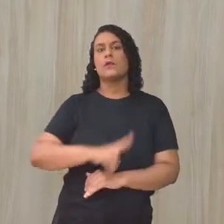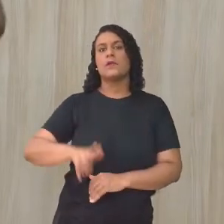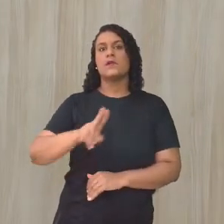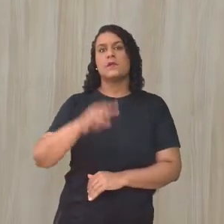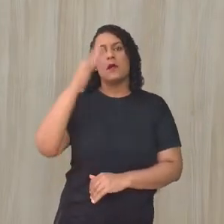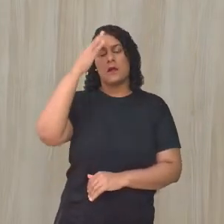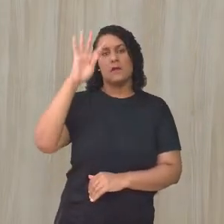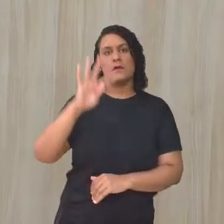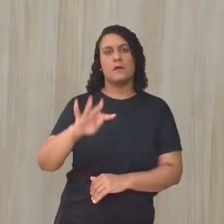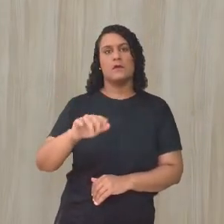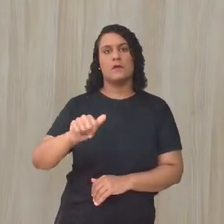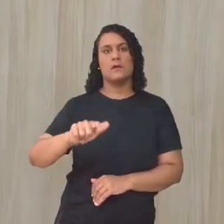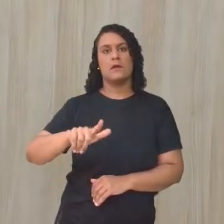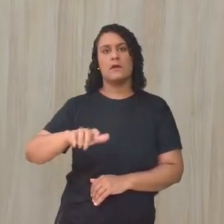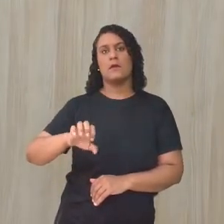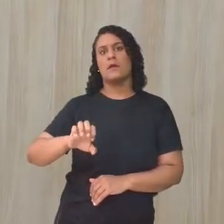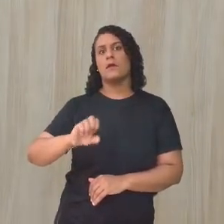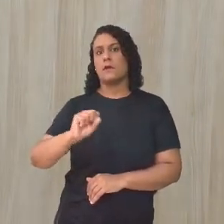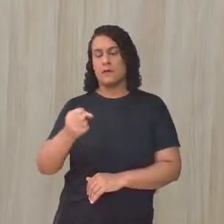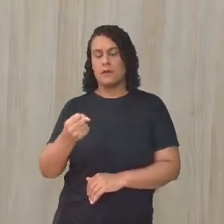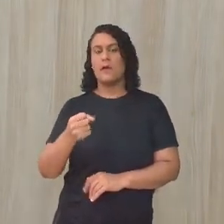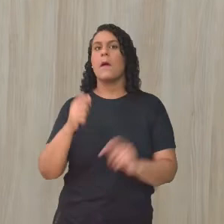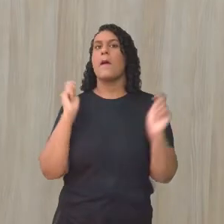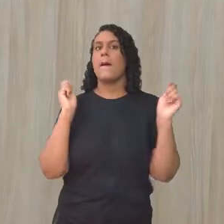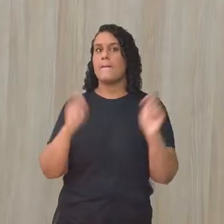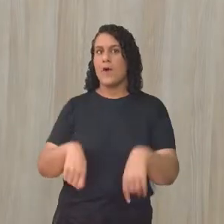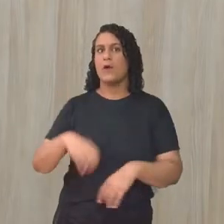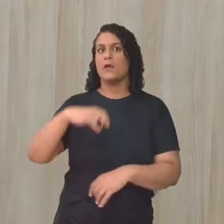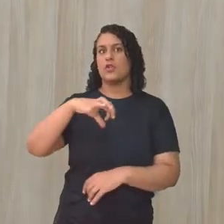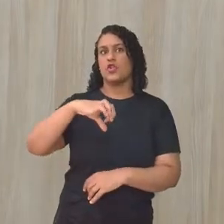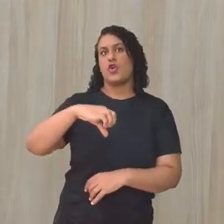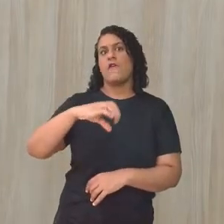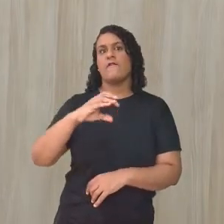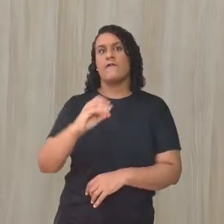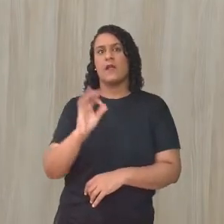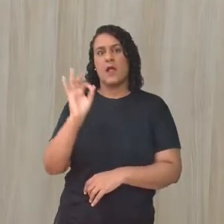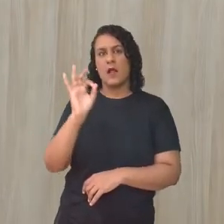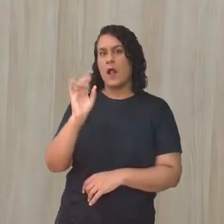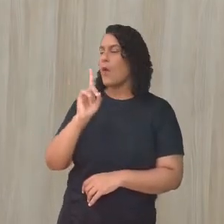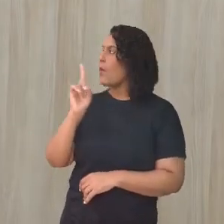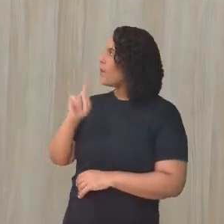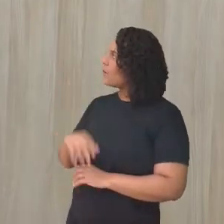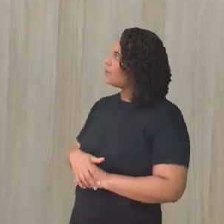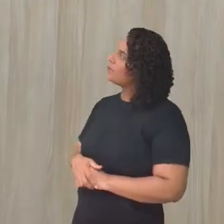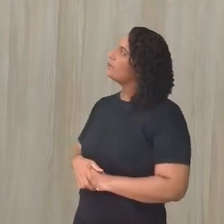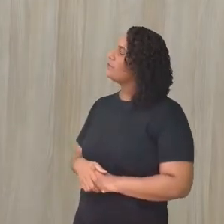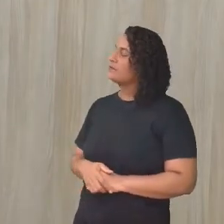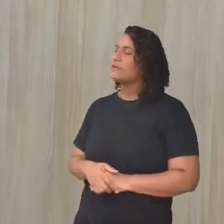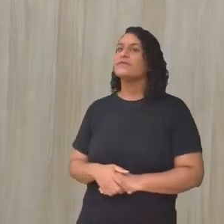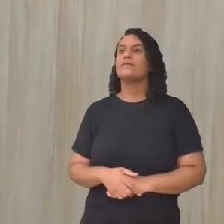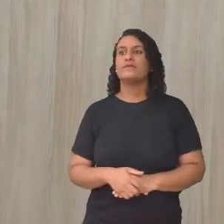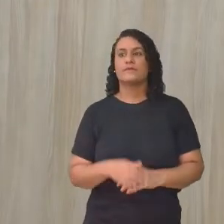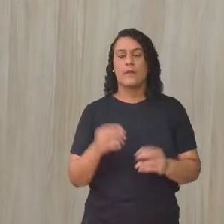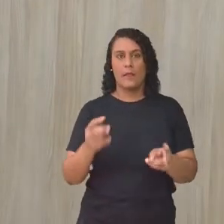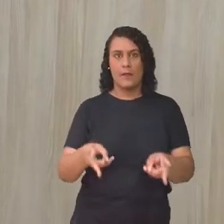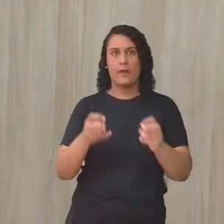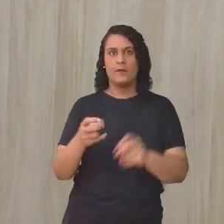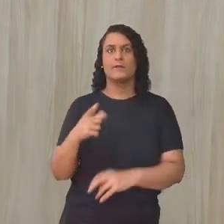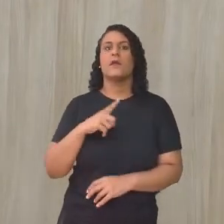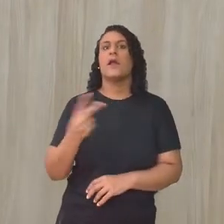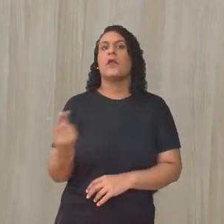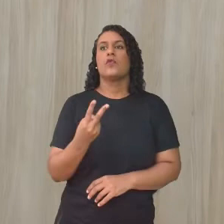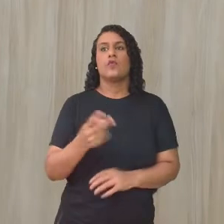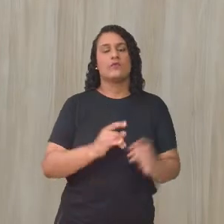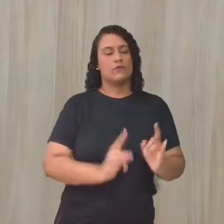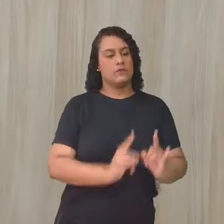formação de L, ó, de 90 graus aqui, ó, e aqui também. Ó, observa, tem duas formações